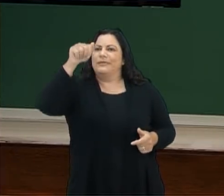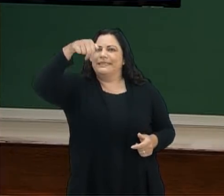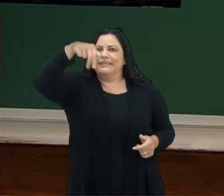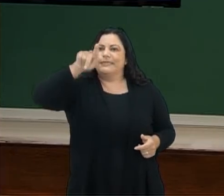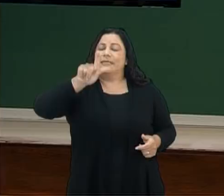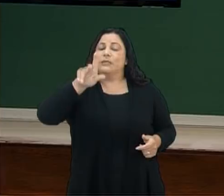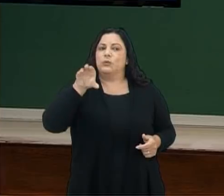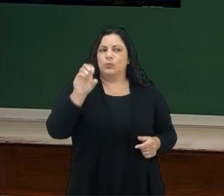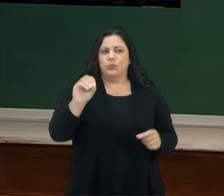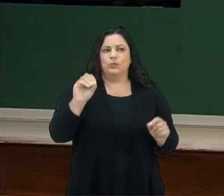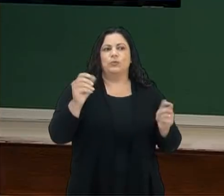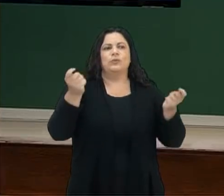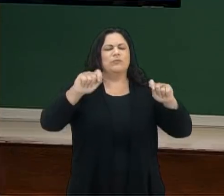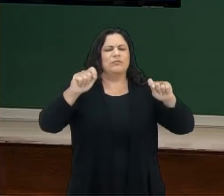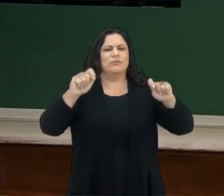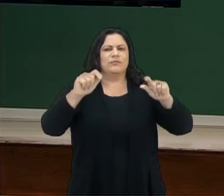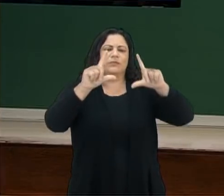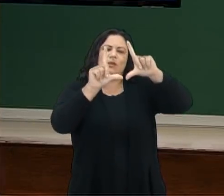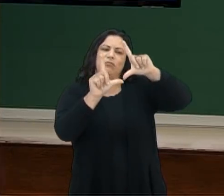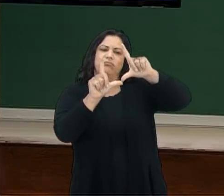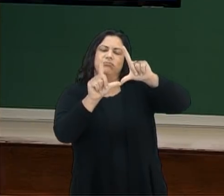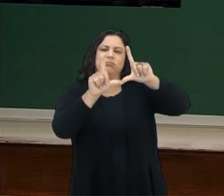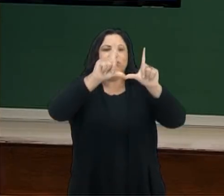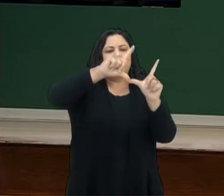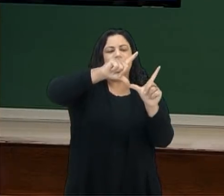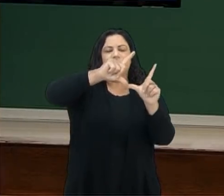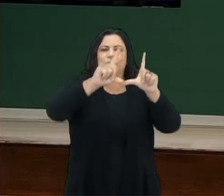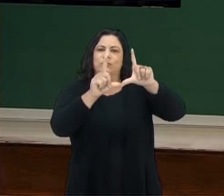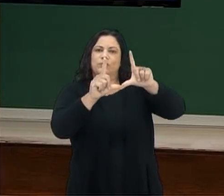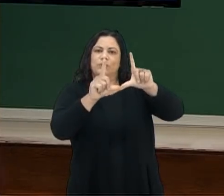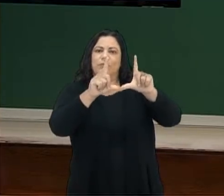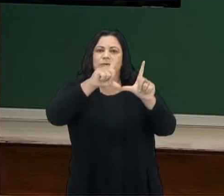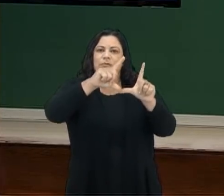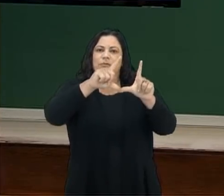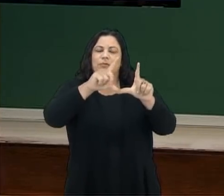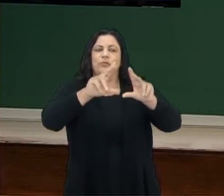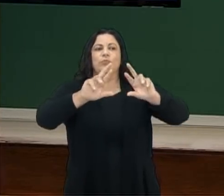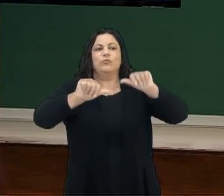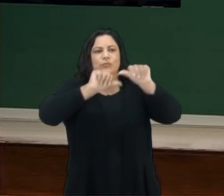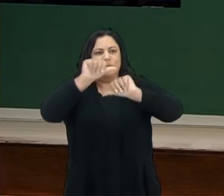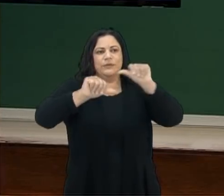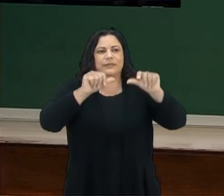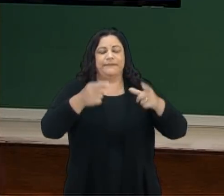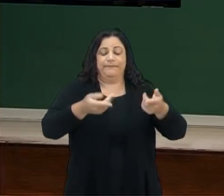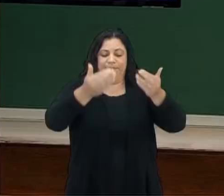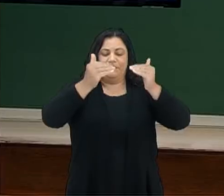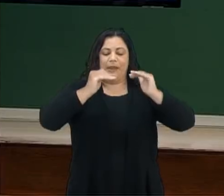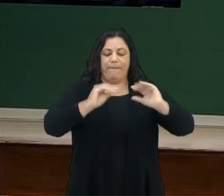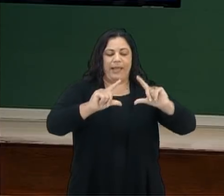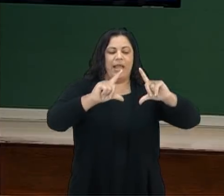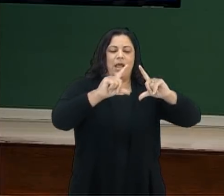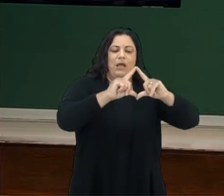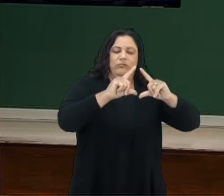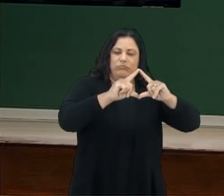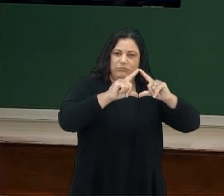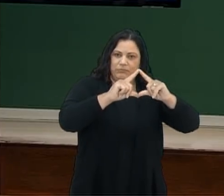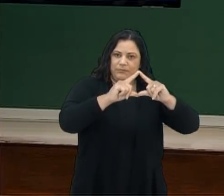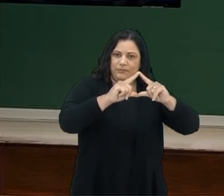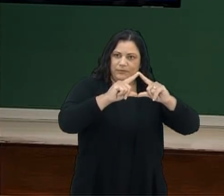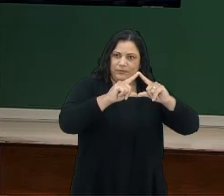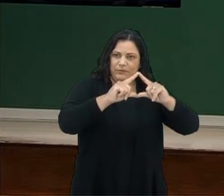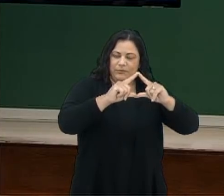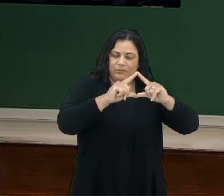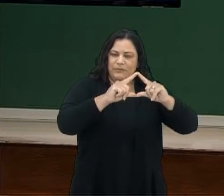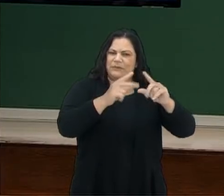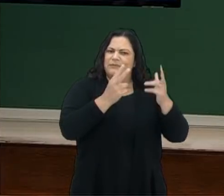ele é igualzinho ao quadrado, certo? Então, lados iguais e ângulos iguais. Esse daqui nós temos um triângulo equilátero, onde